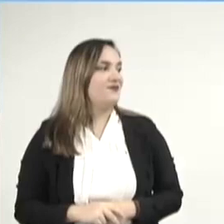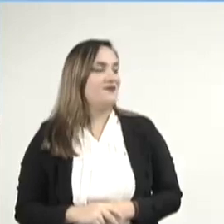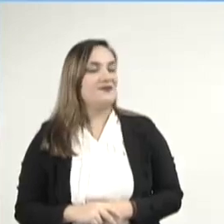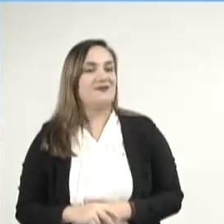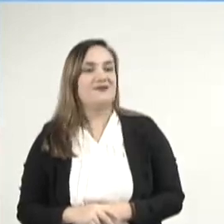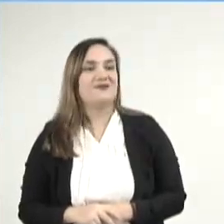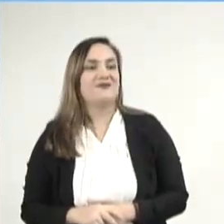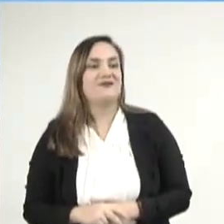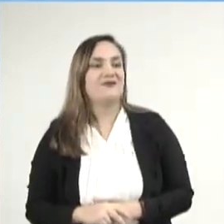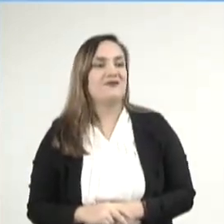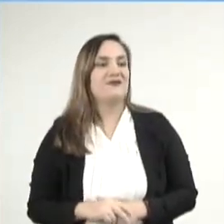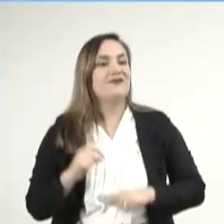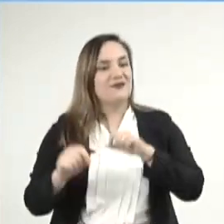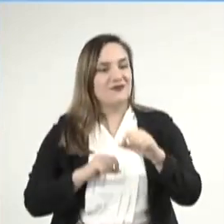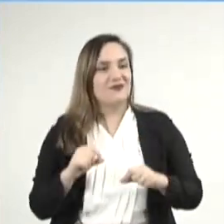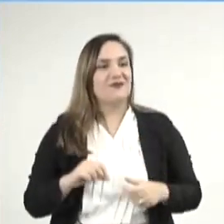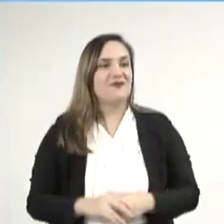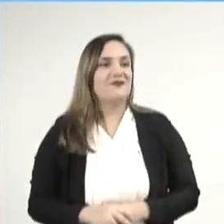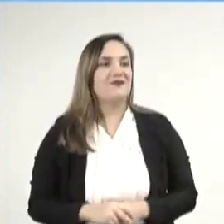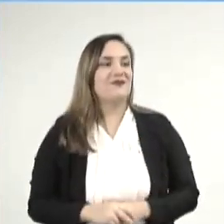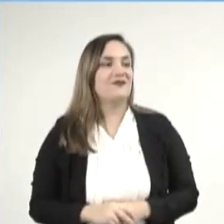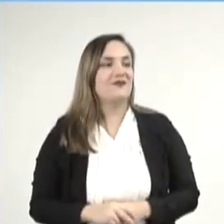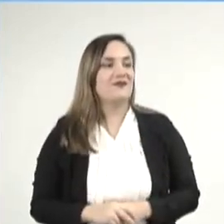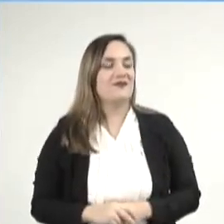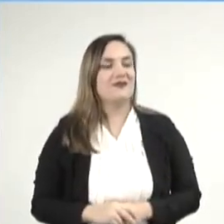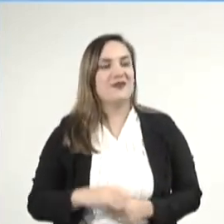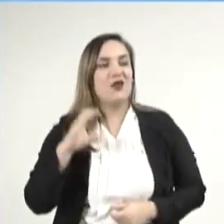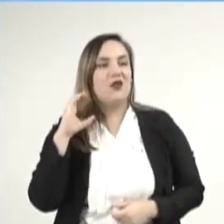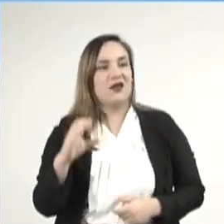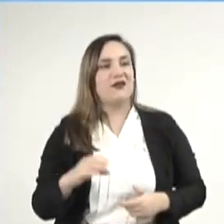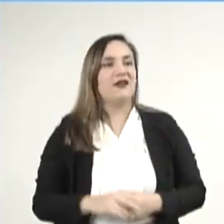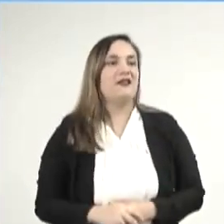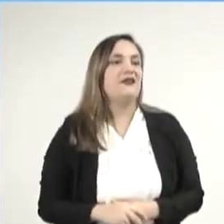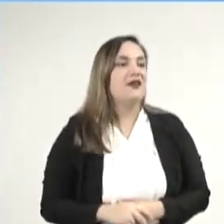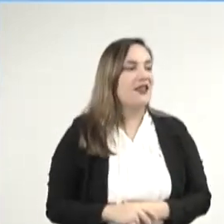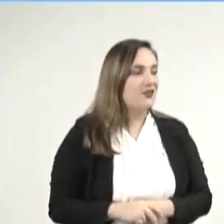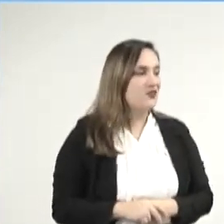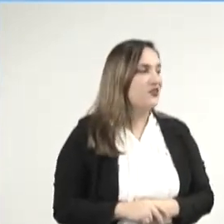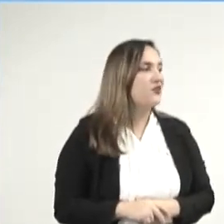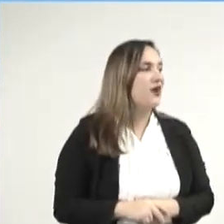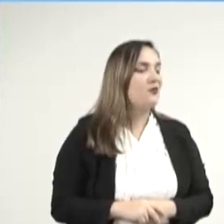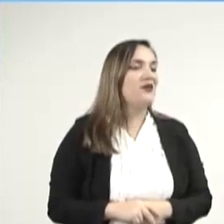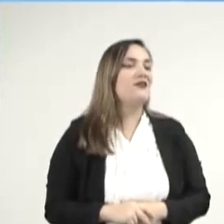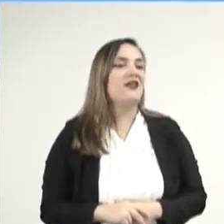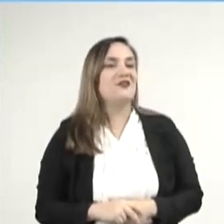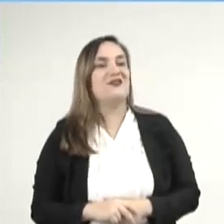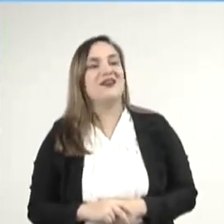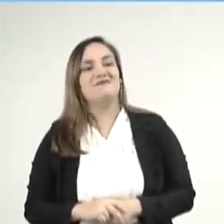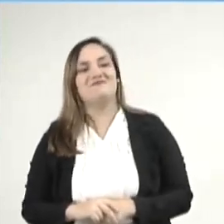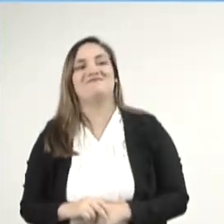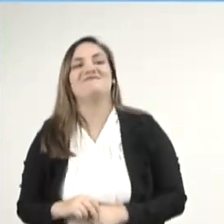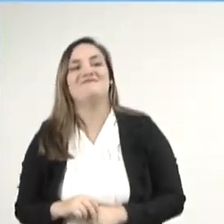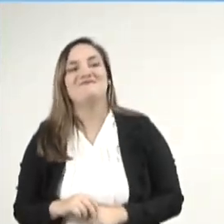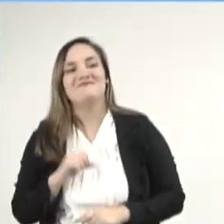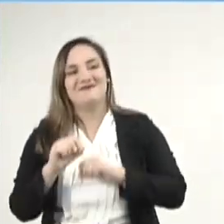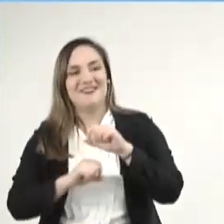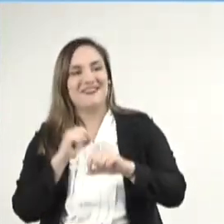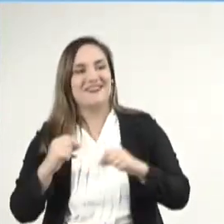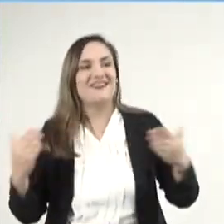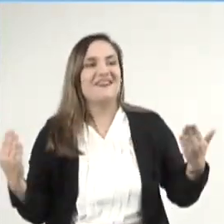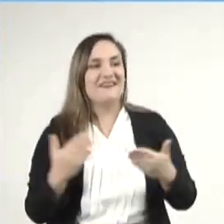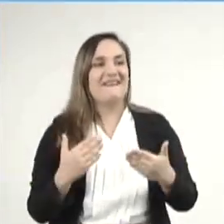crimes que ele cometeu são muito graves. Agora, sabe por que os processos... Sabe por